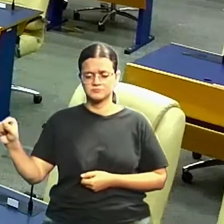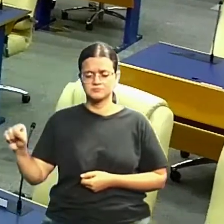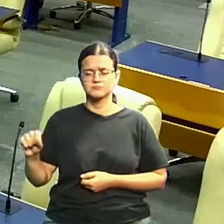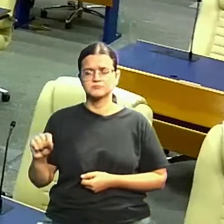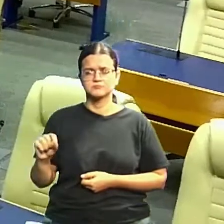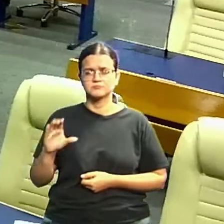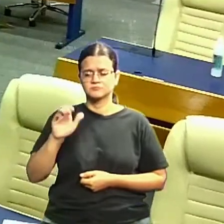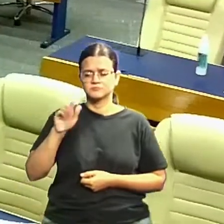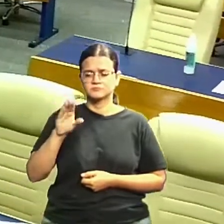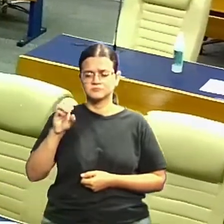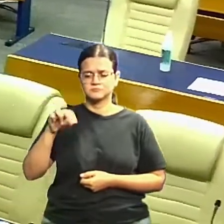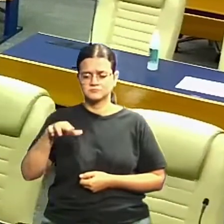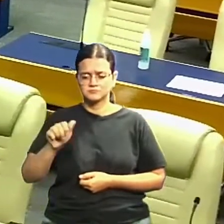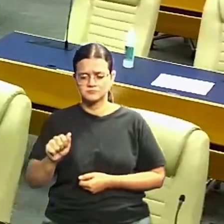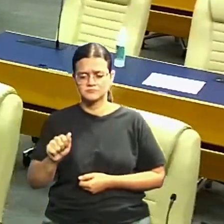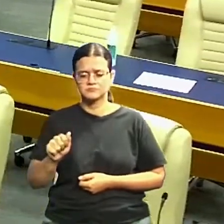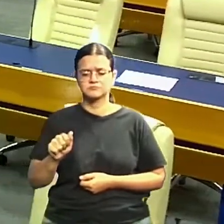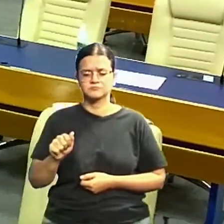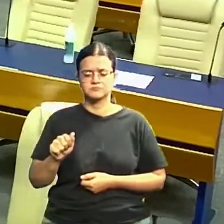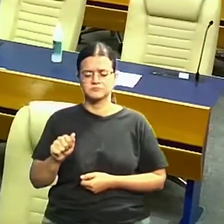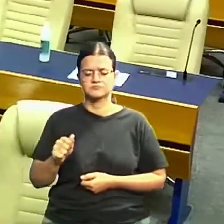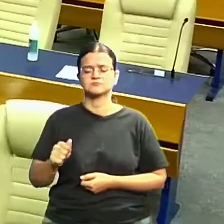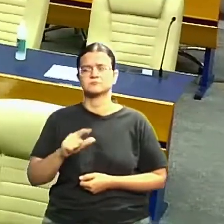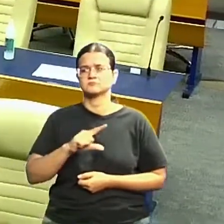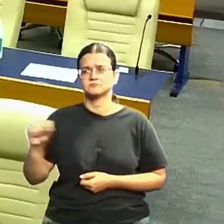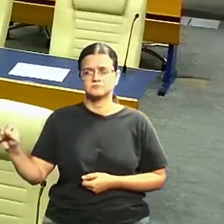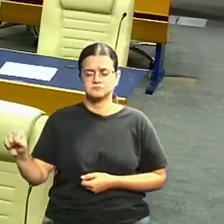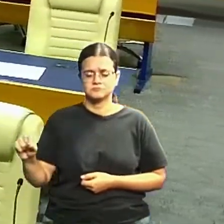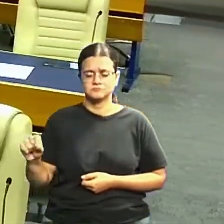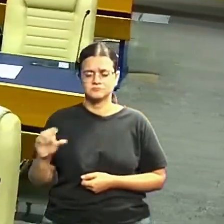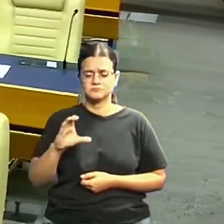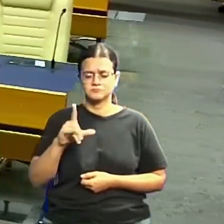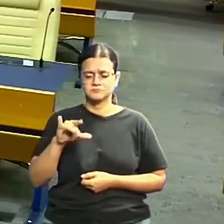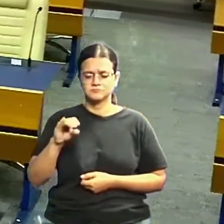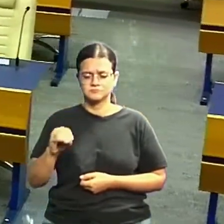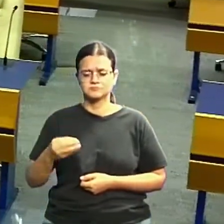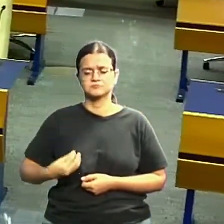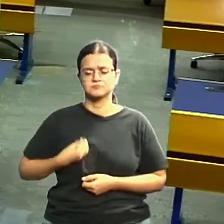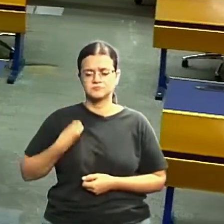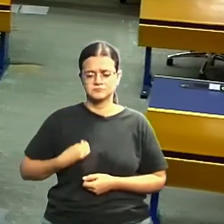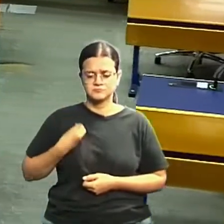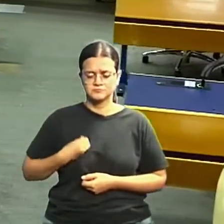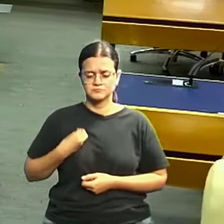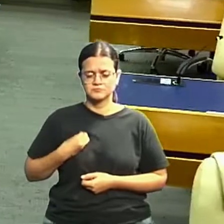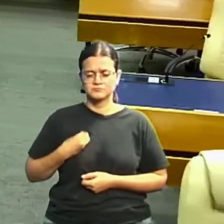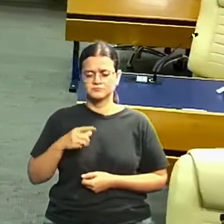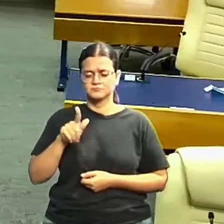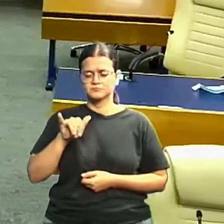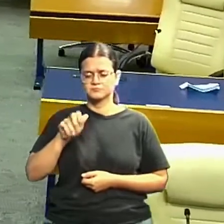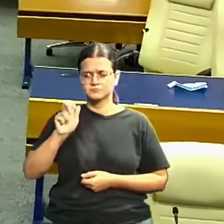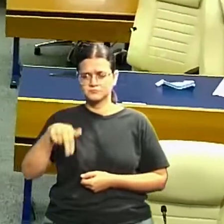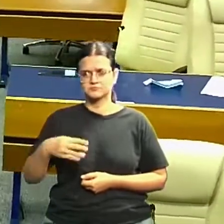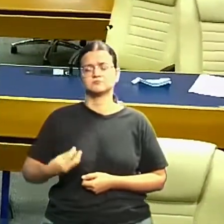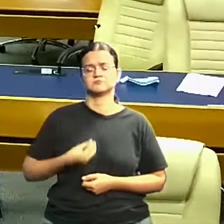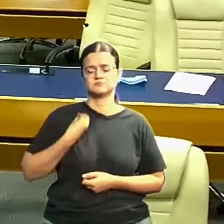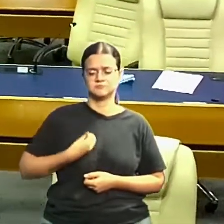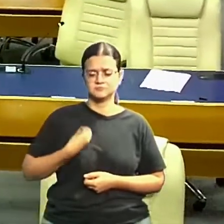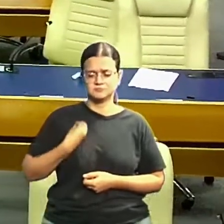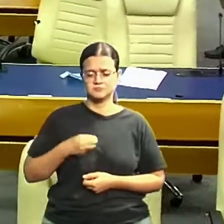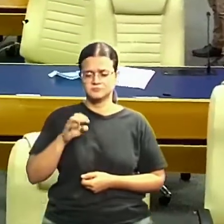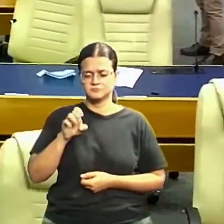ausente. Cabo Sena, ausente. Clécio Alves, presente. Doutor Jean,